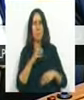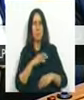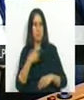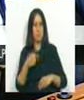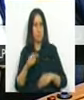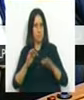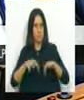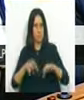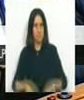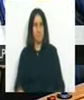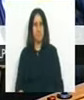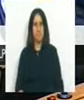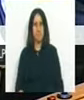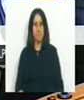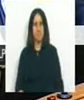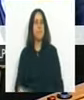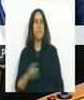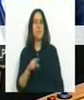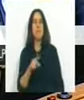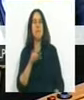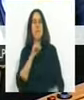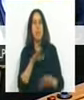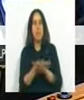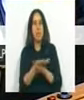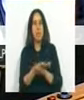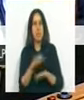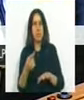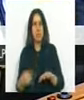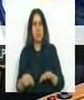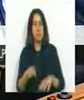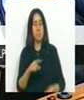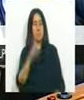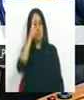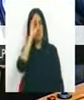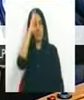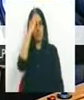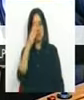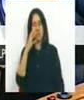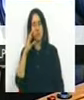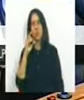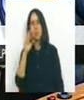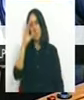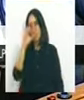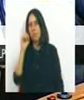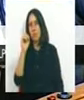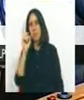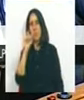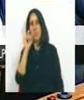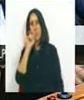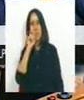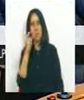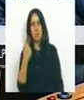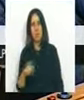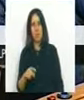Presidente. Esta promiscuidade e a proteção que o Primeiro-Ministro e o Governo concedem a